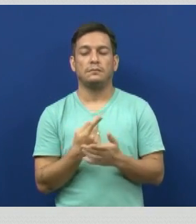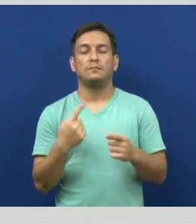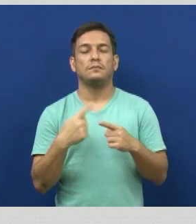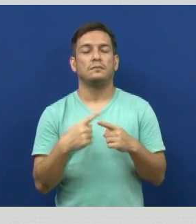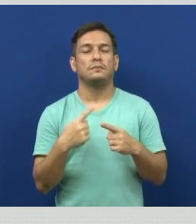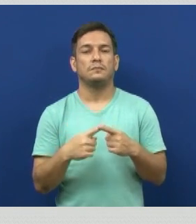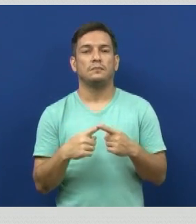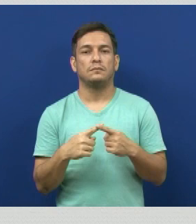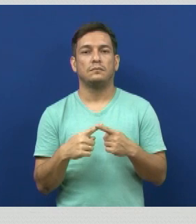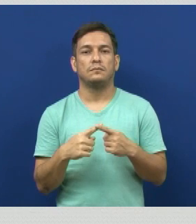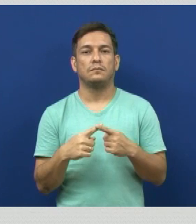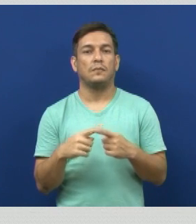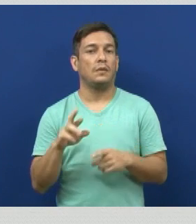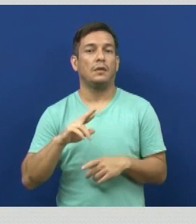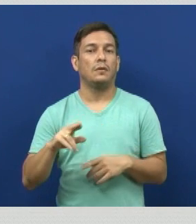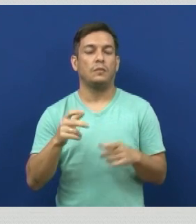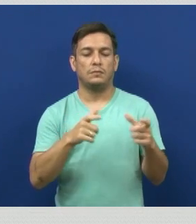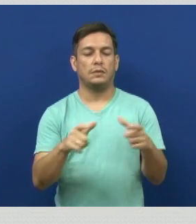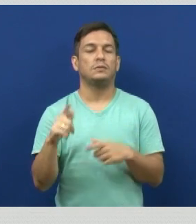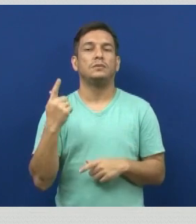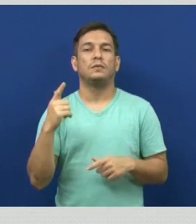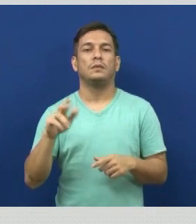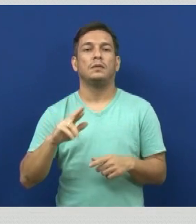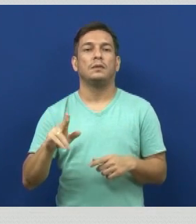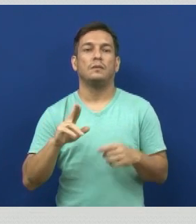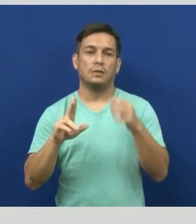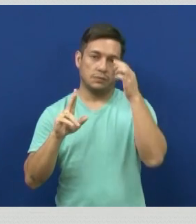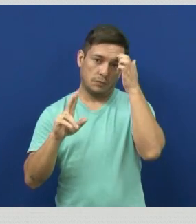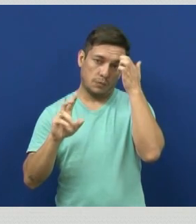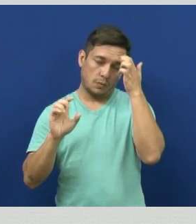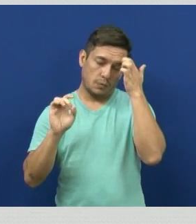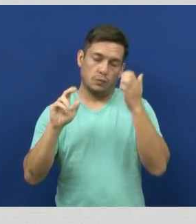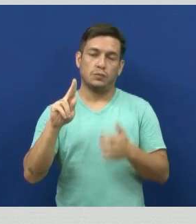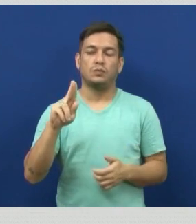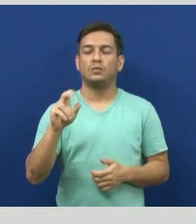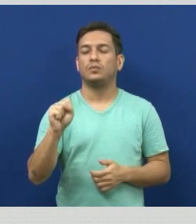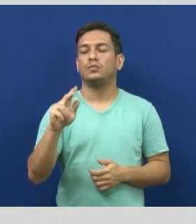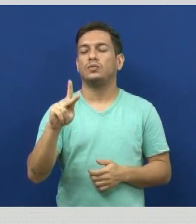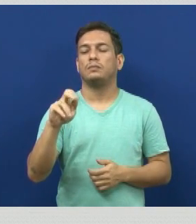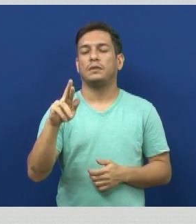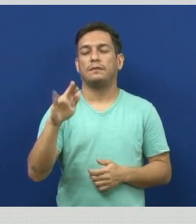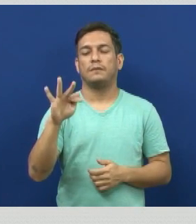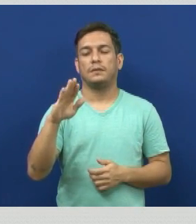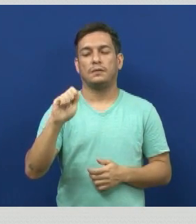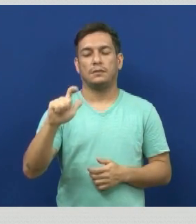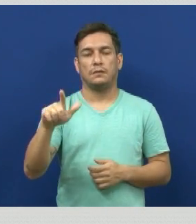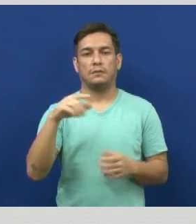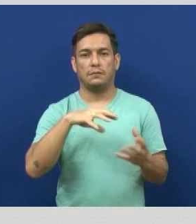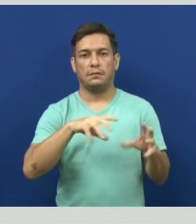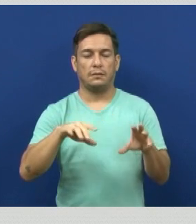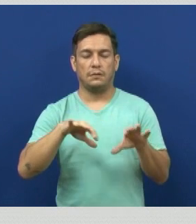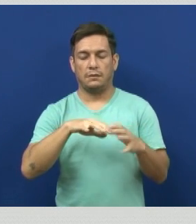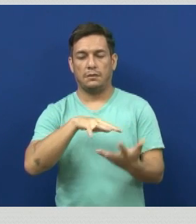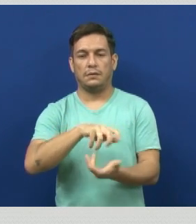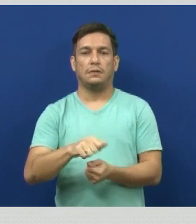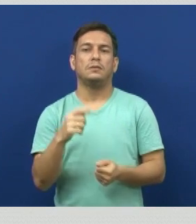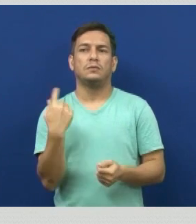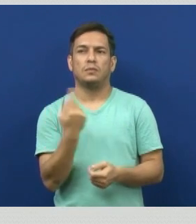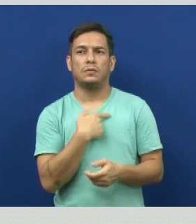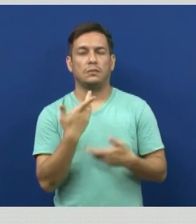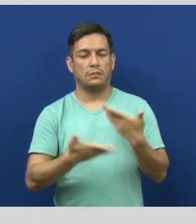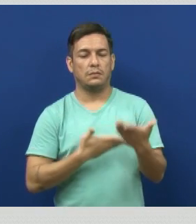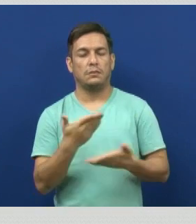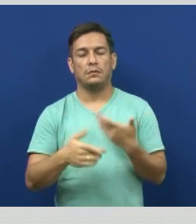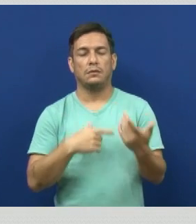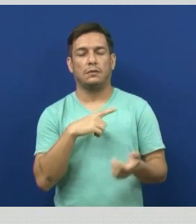espaço geográfico não é só o substrato superficial da Terra. Todas as interações que nós temos, né? Nós